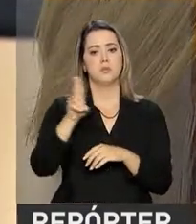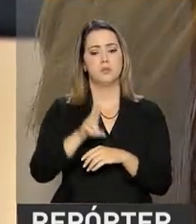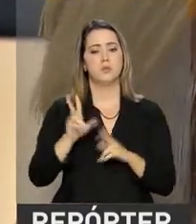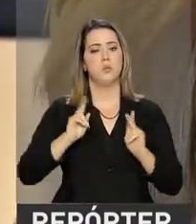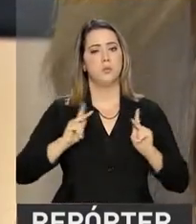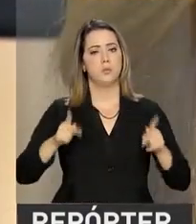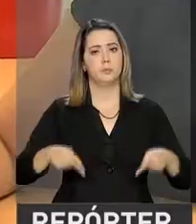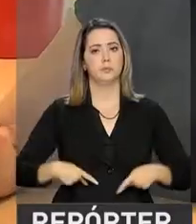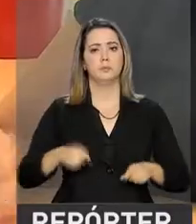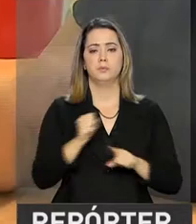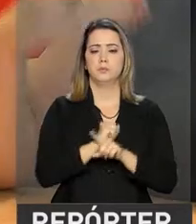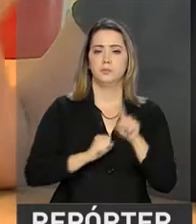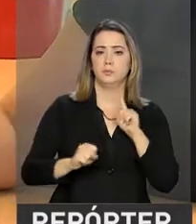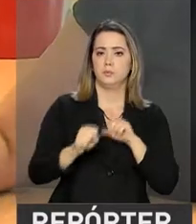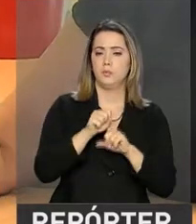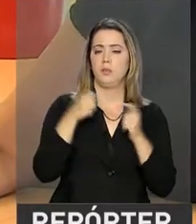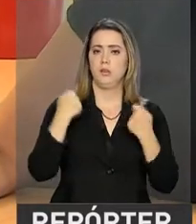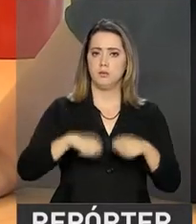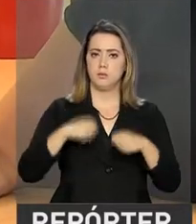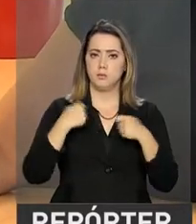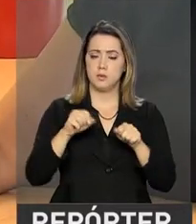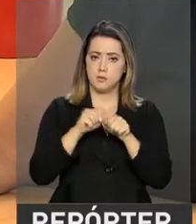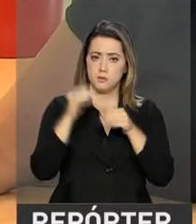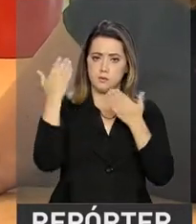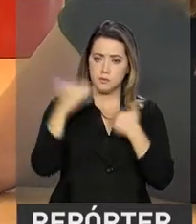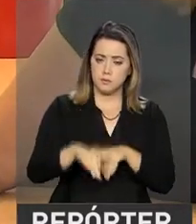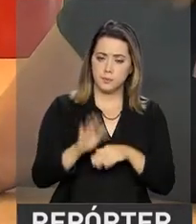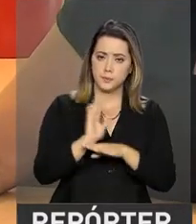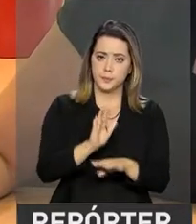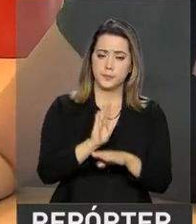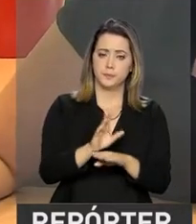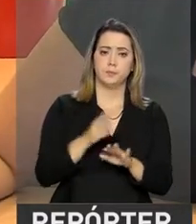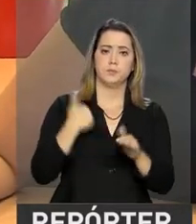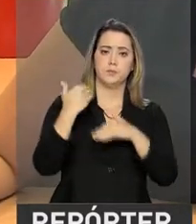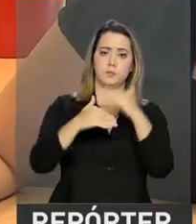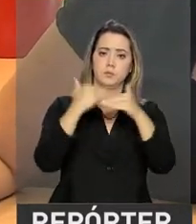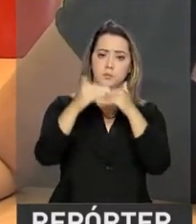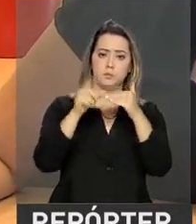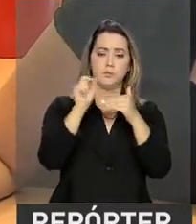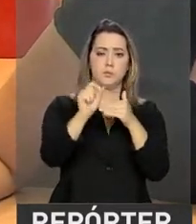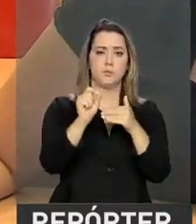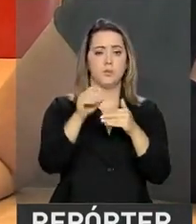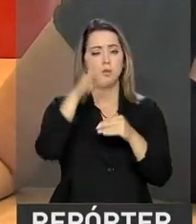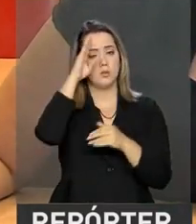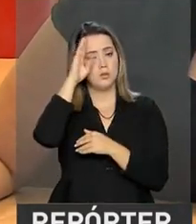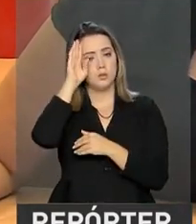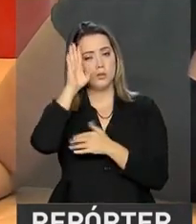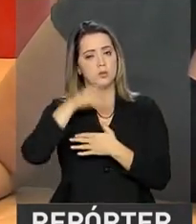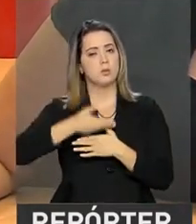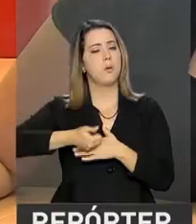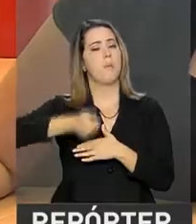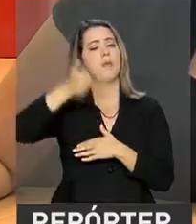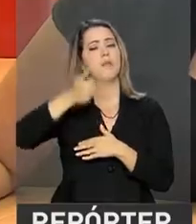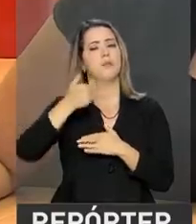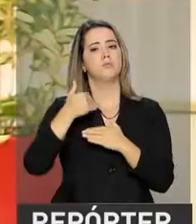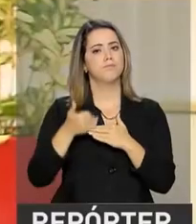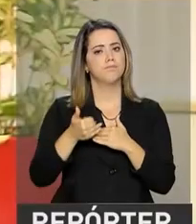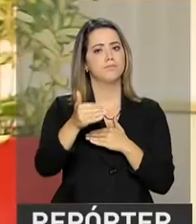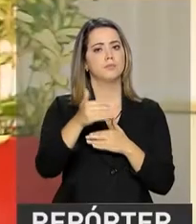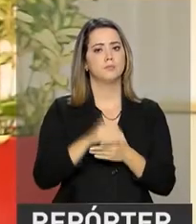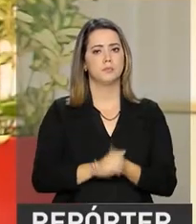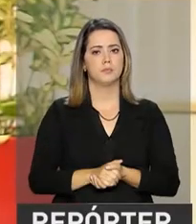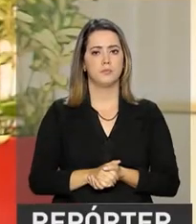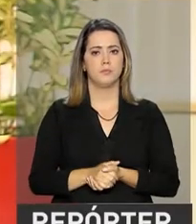social dos estudantes, que devem fazer a prova e contribuir para que o ensino superior no país seja mais bem avaliado e desenvolvido.